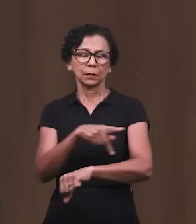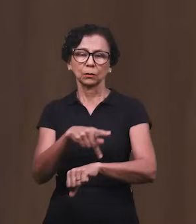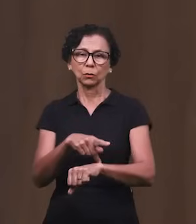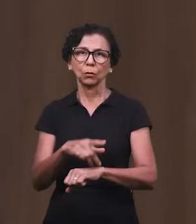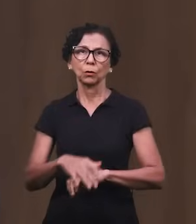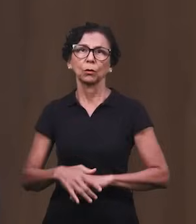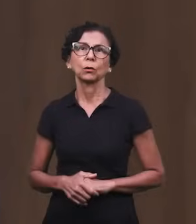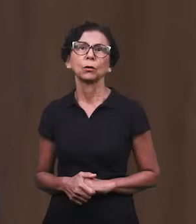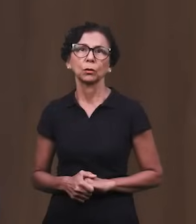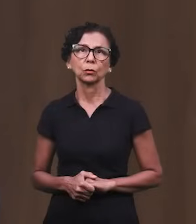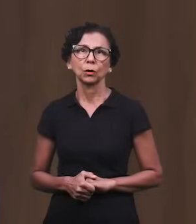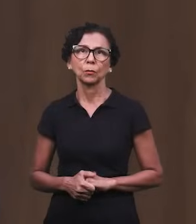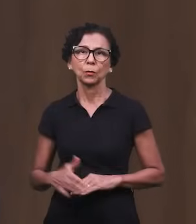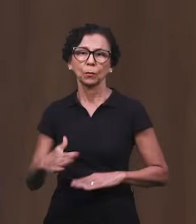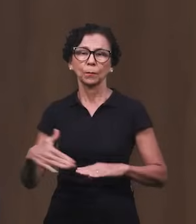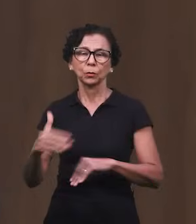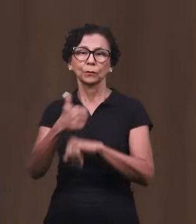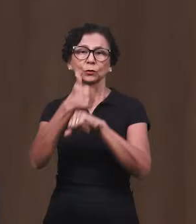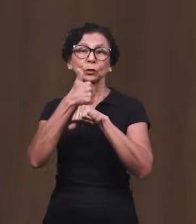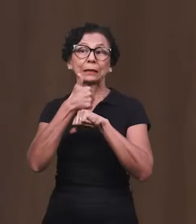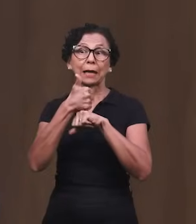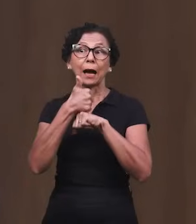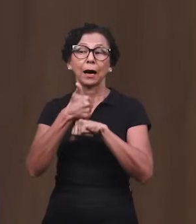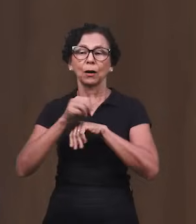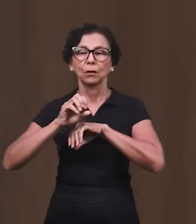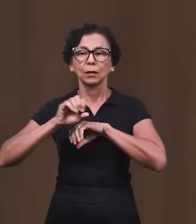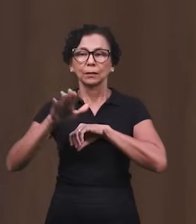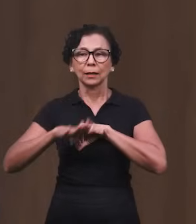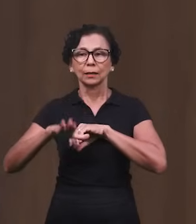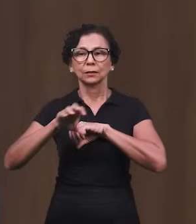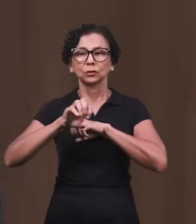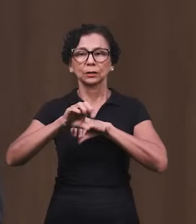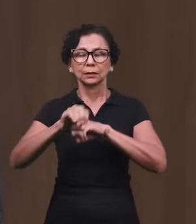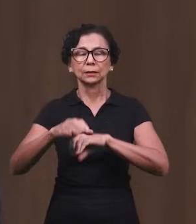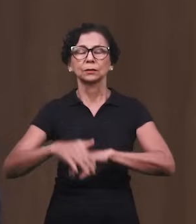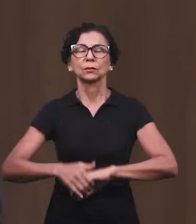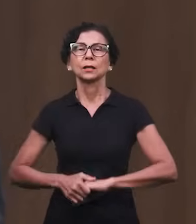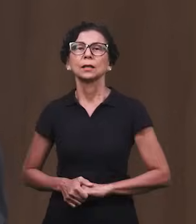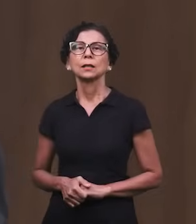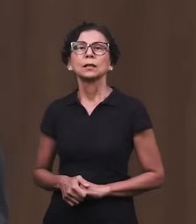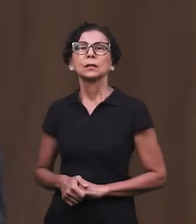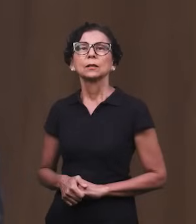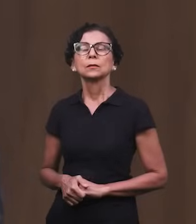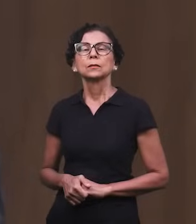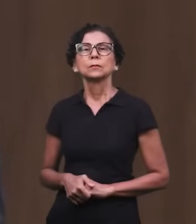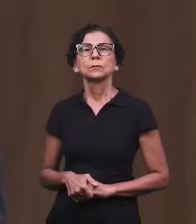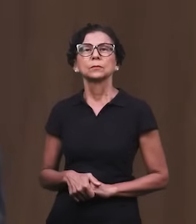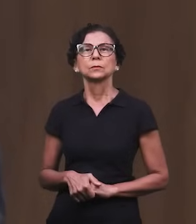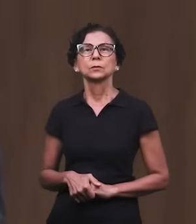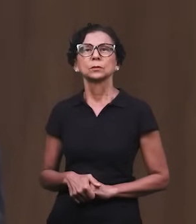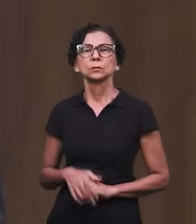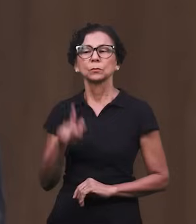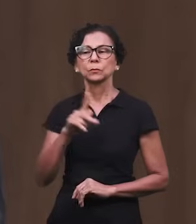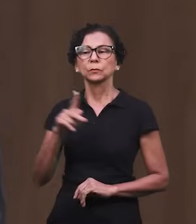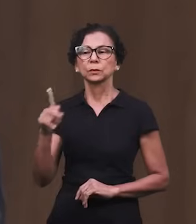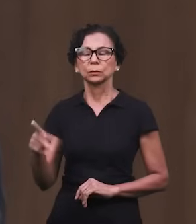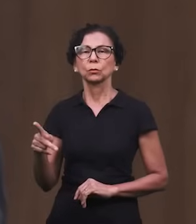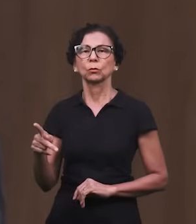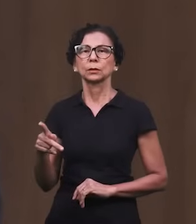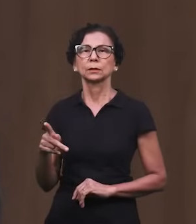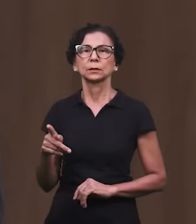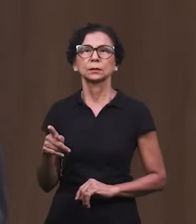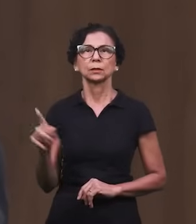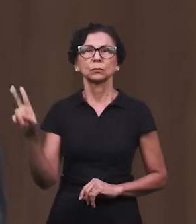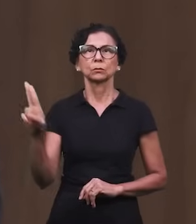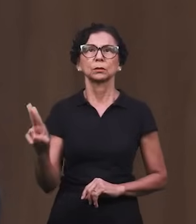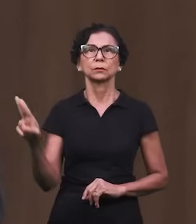dias, os professores das universidades, geralmente, eles ensinam como foram ensinados. E eles vão, de pouco